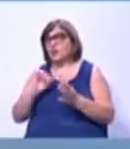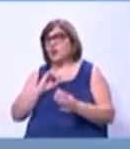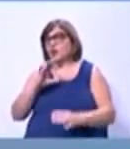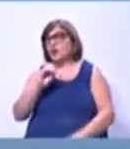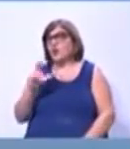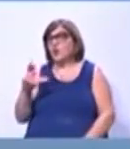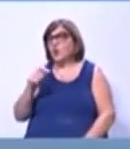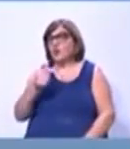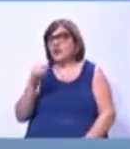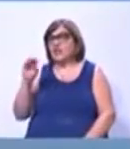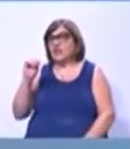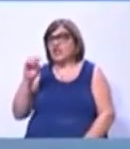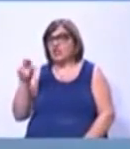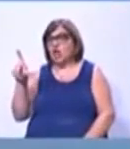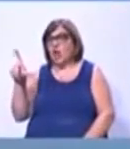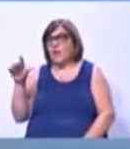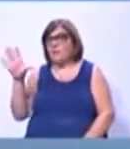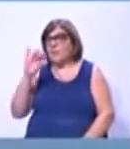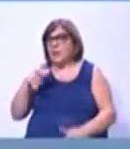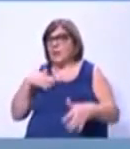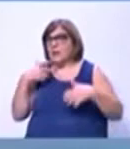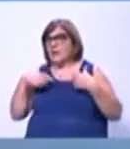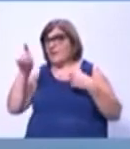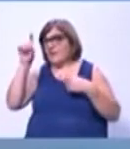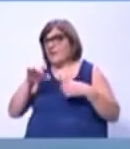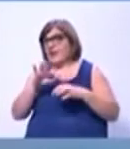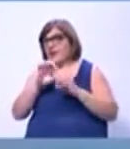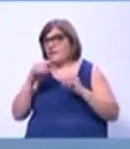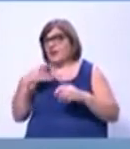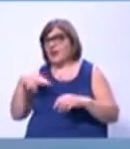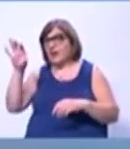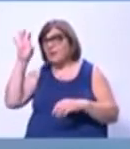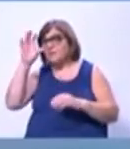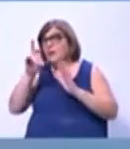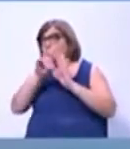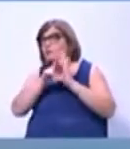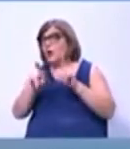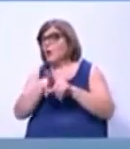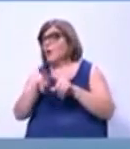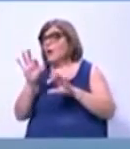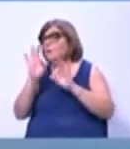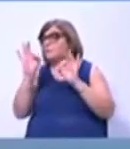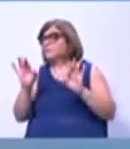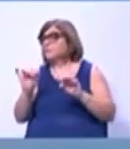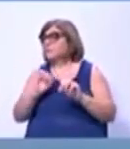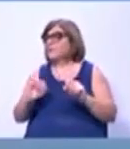Todos nós ficamos mais irritados no final do dia, não é? A nossa Sim. capacidade de regulação não é a mesma